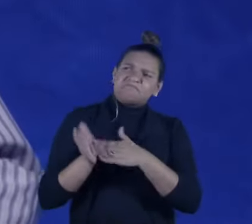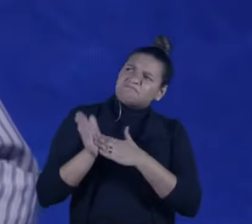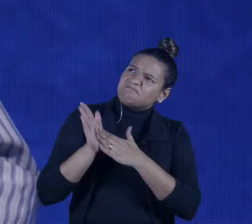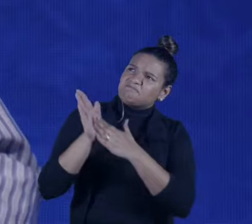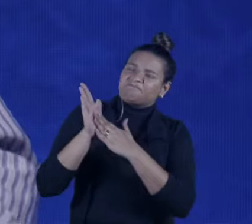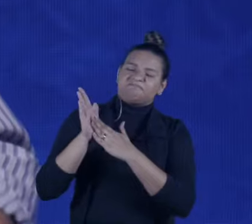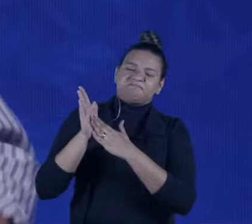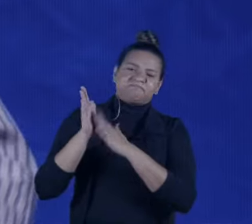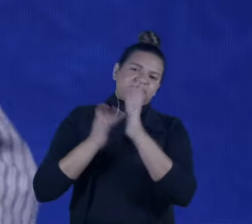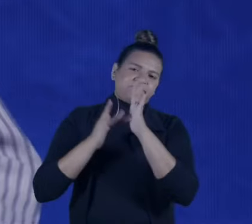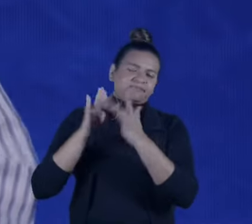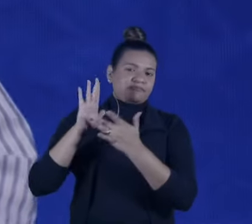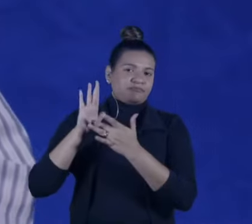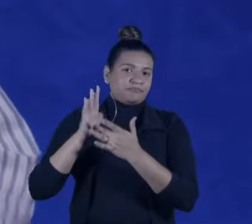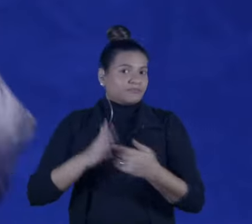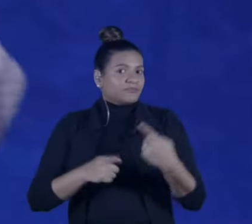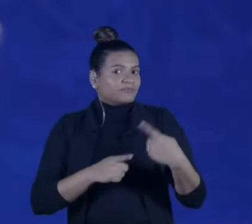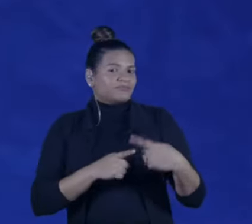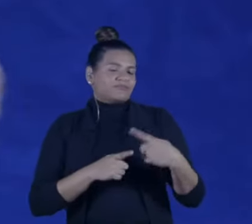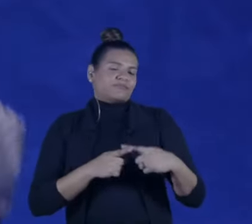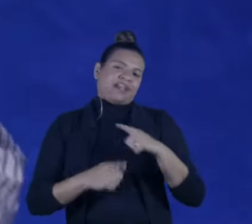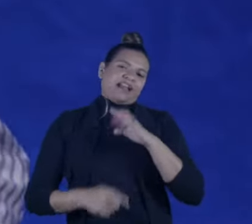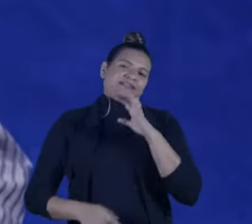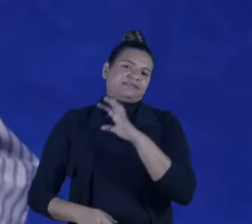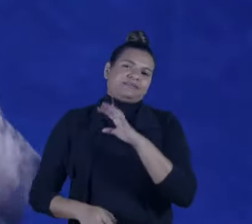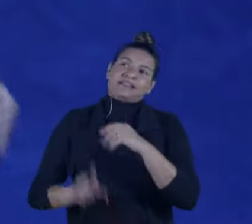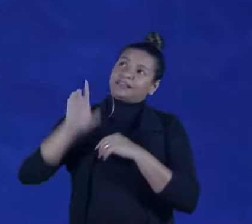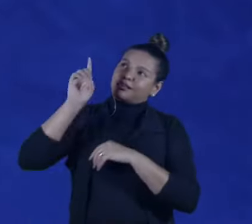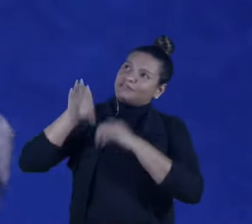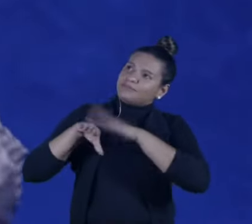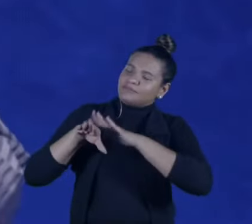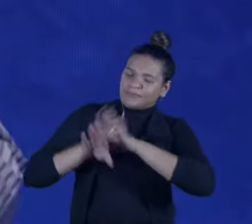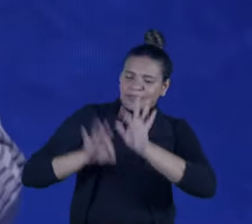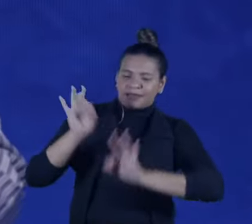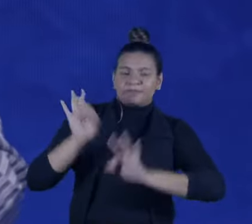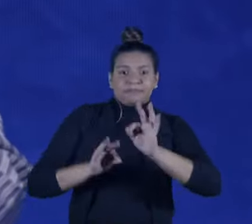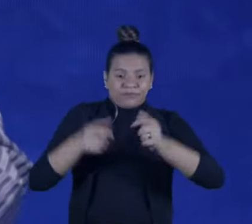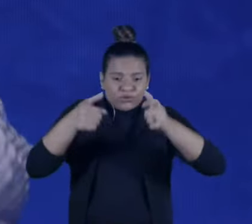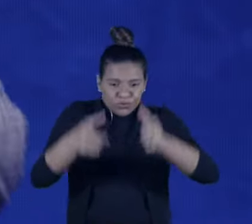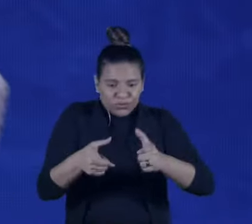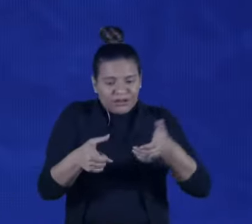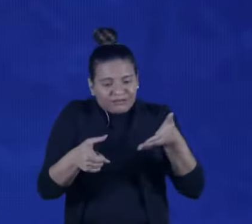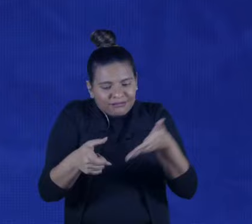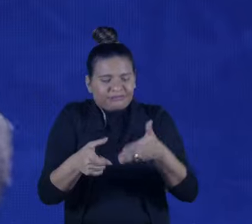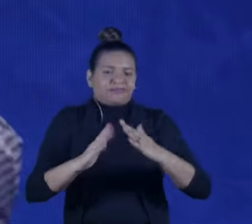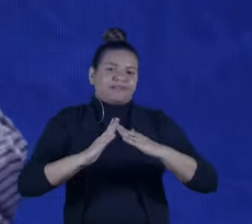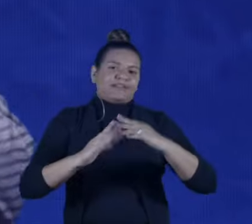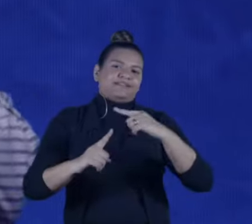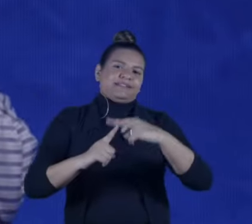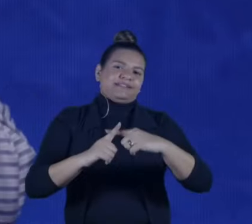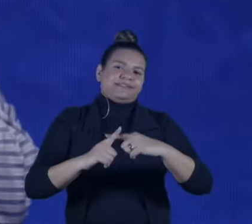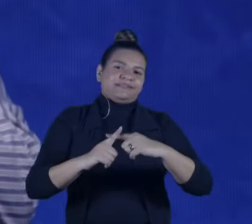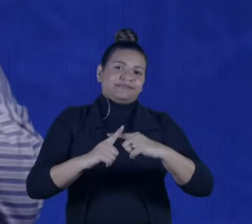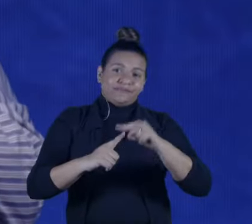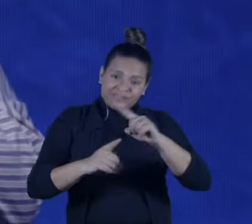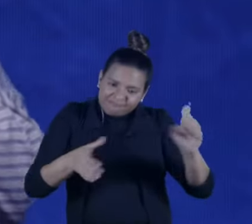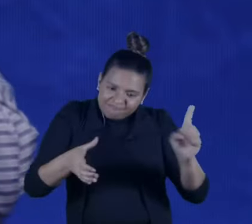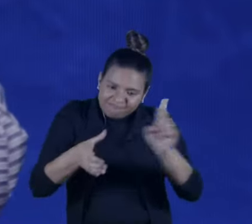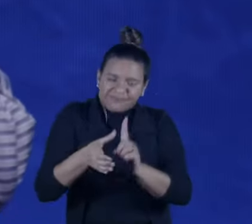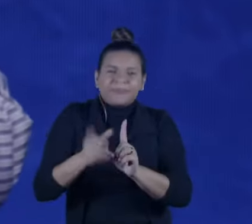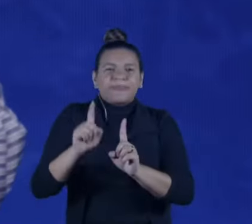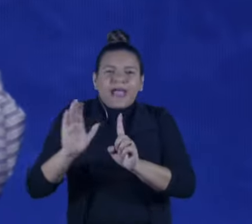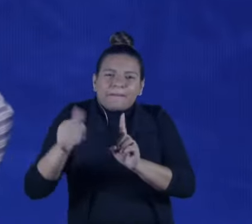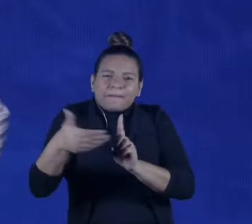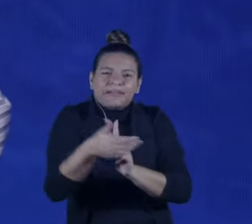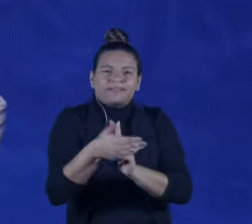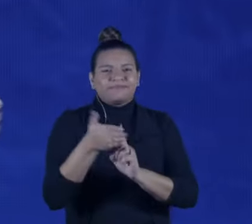Cristo, porque esse é o lugar que Deus preparou, é o seu abrigo, é a sua escola, é o